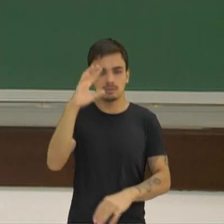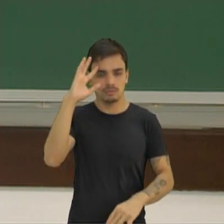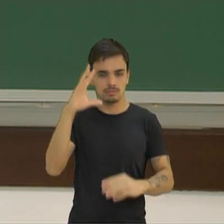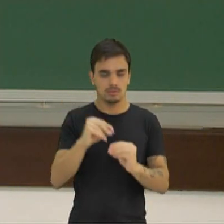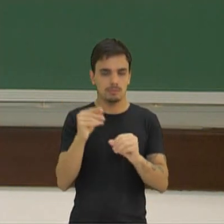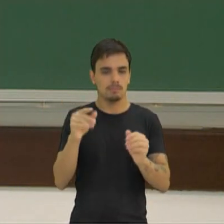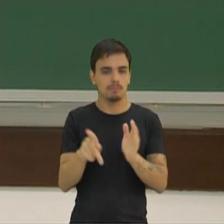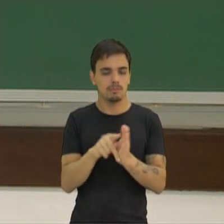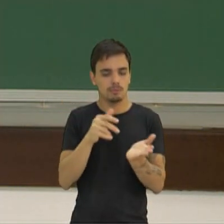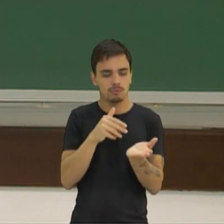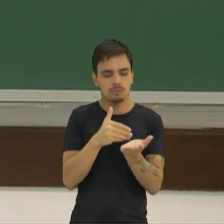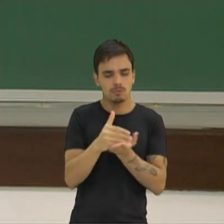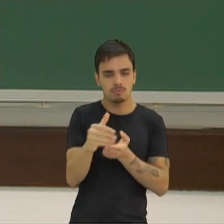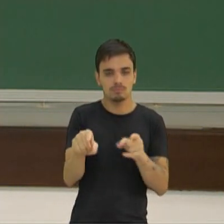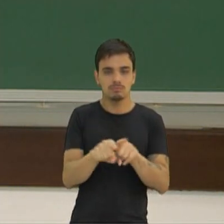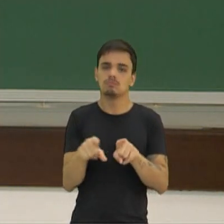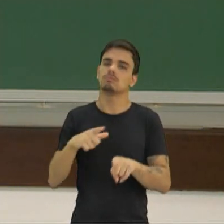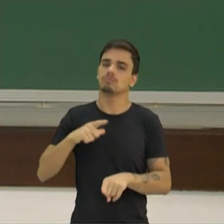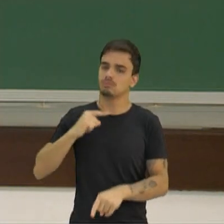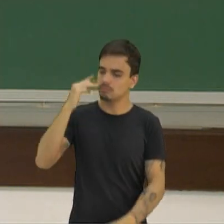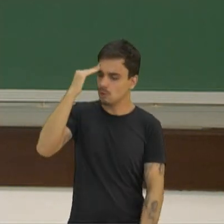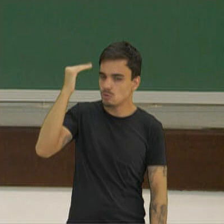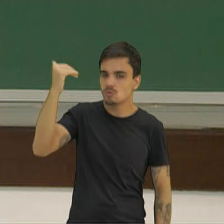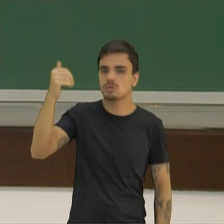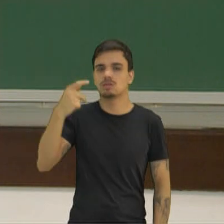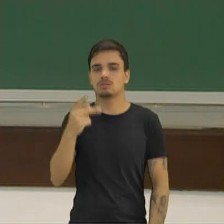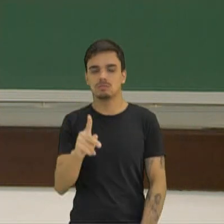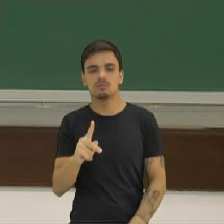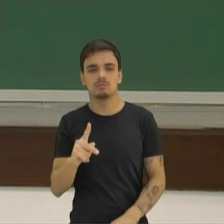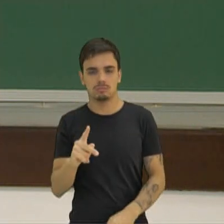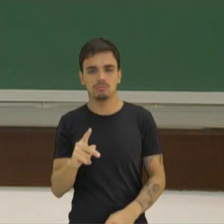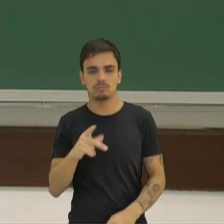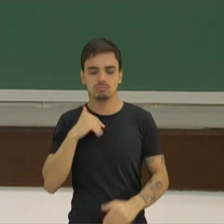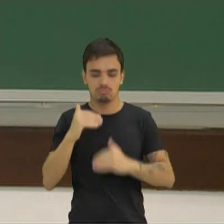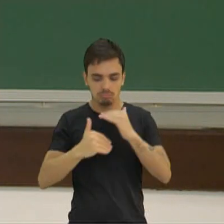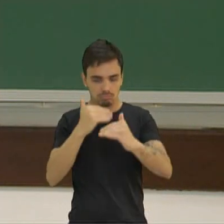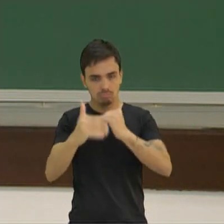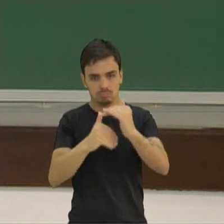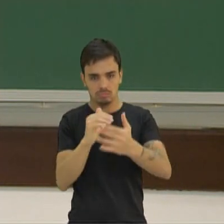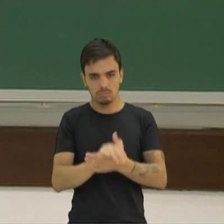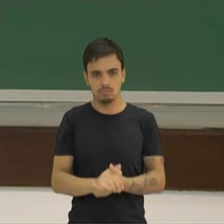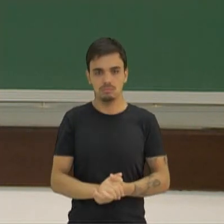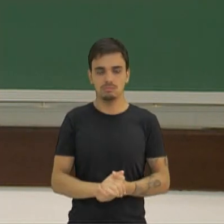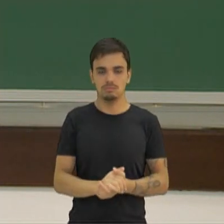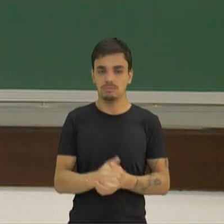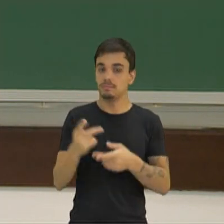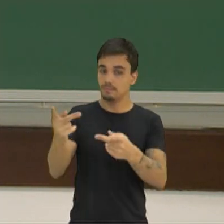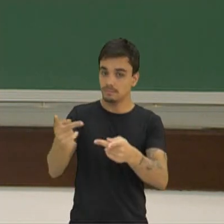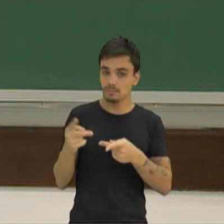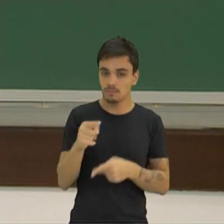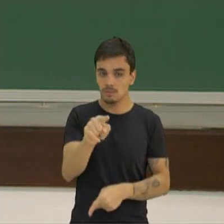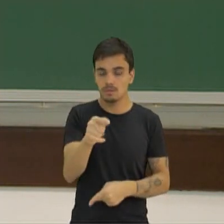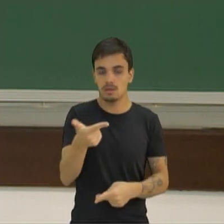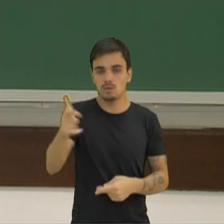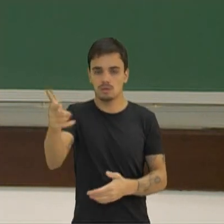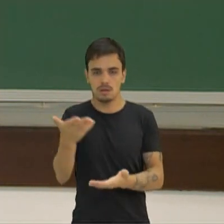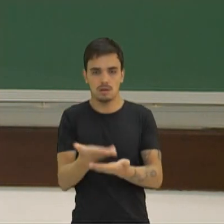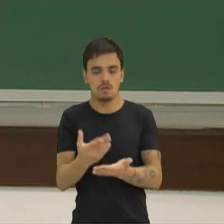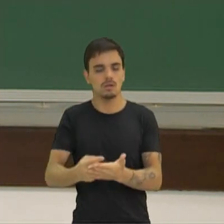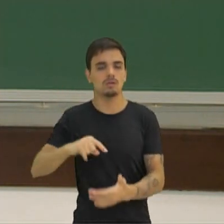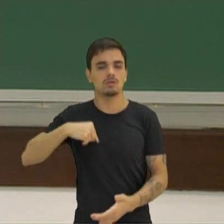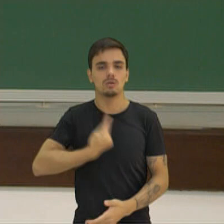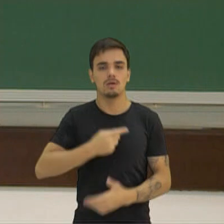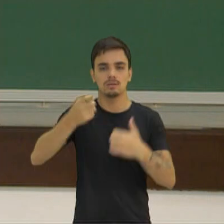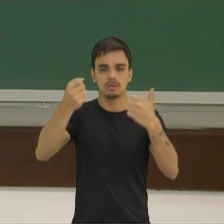essa introdução e que tem o sucesso no no que venha frente eu convido vocês para próxima aula